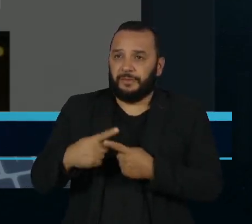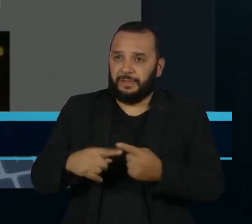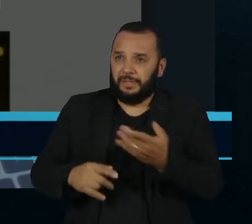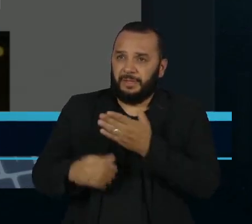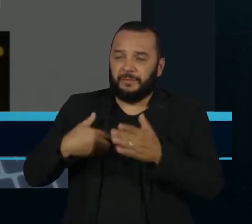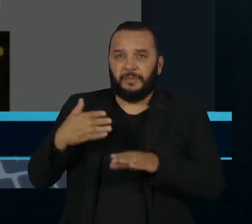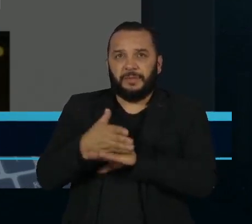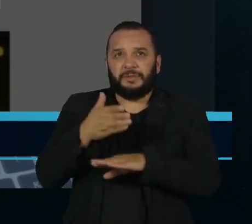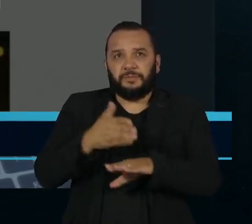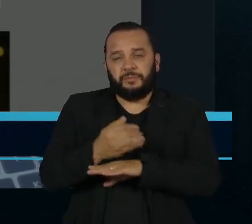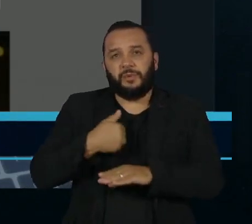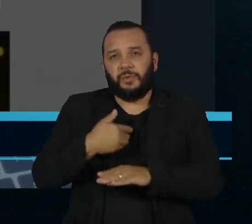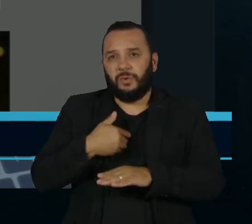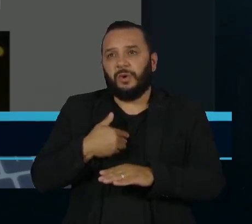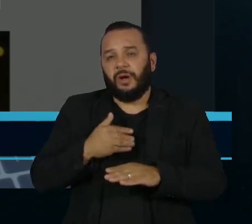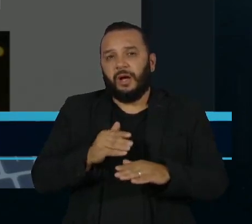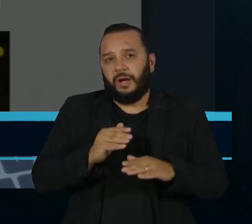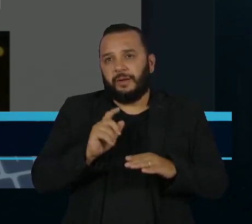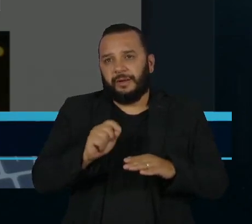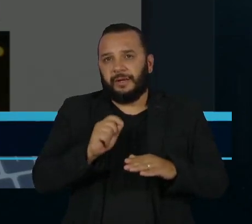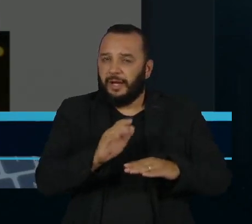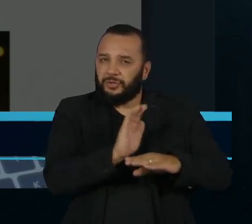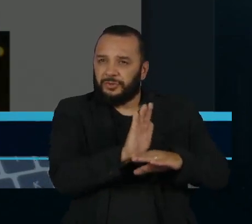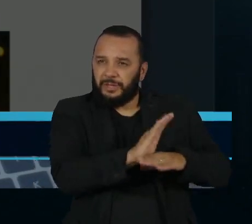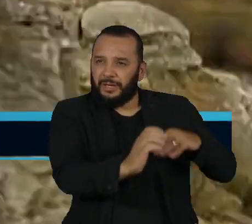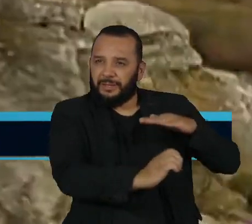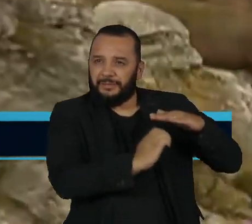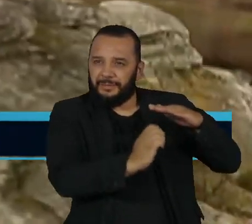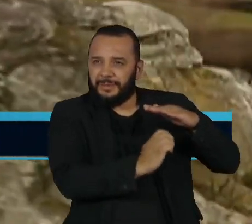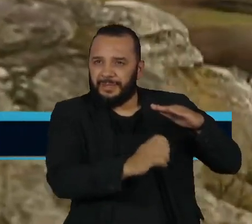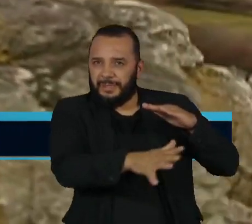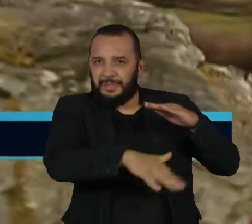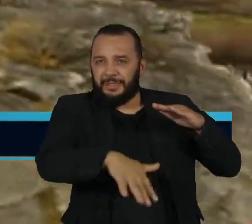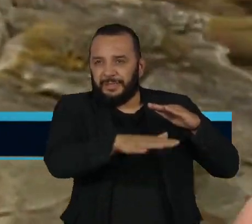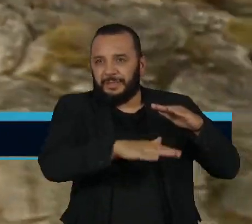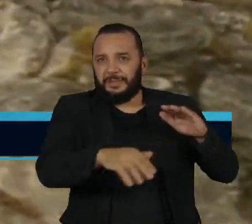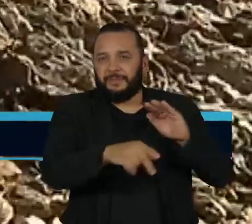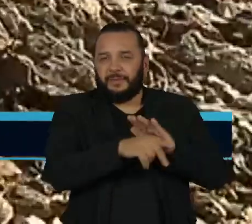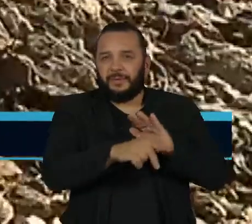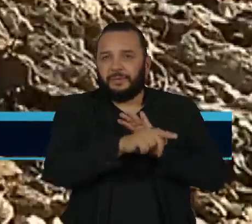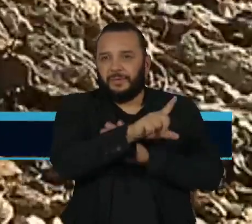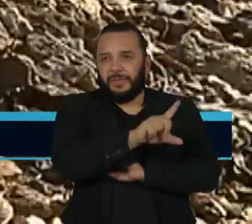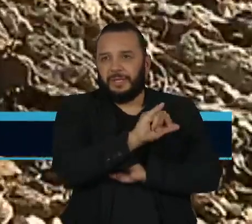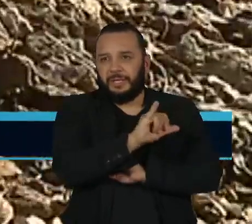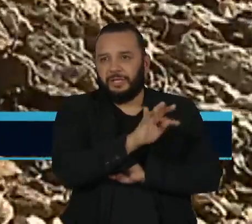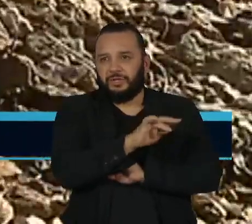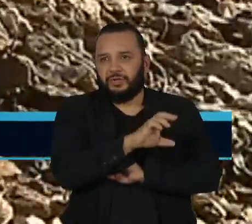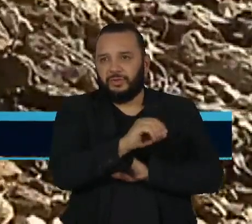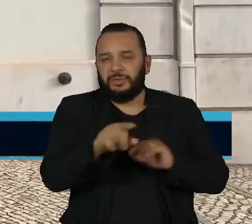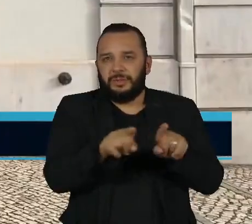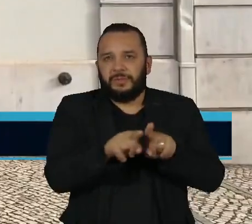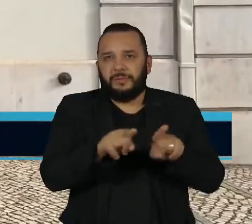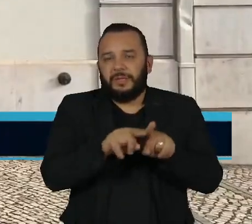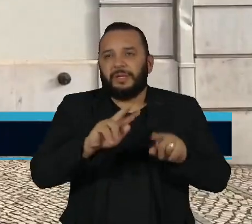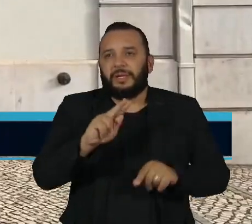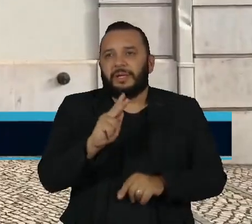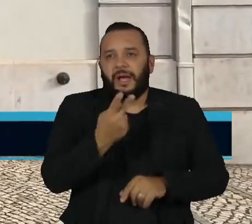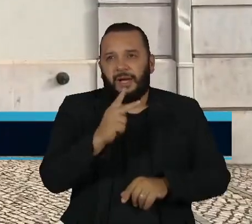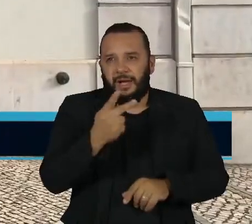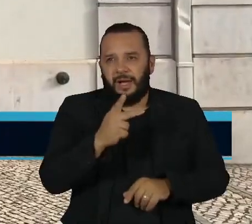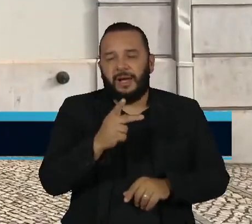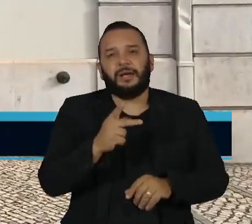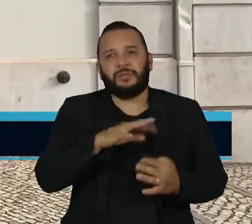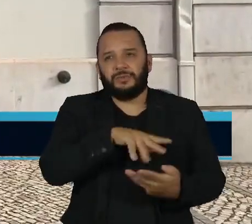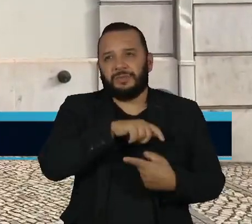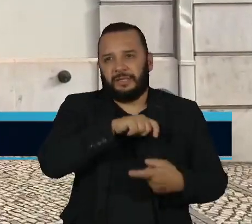participação num esquema de favorecimento de empresas envolvidas na exploração de lítio e de hidrogênio verde. Nesta